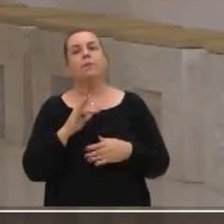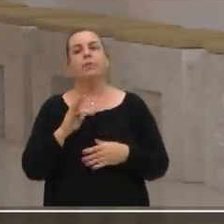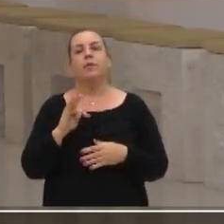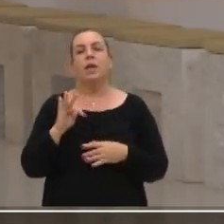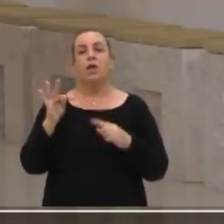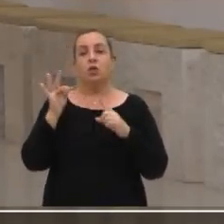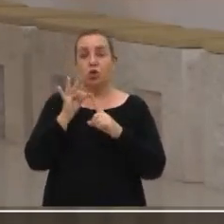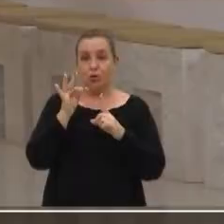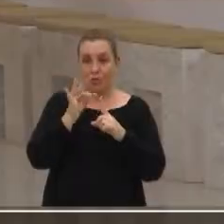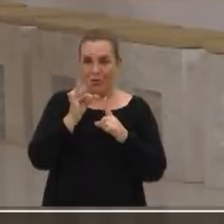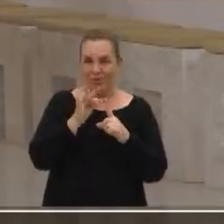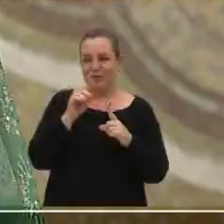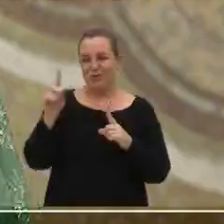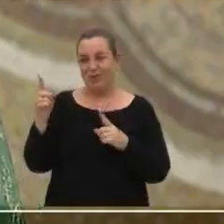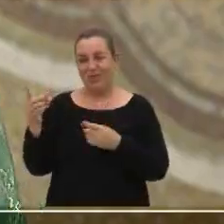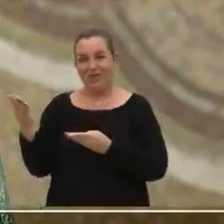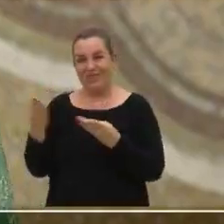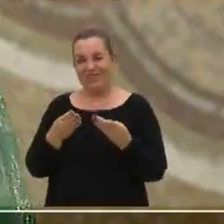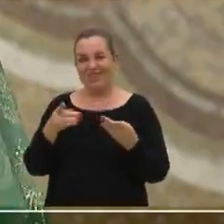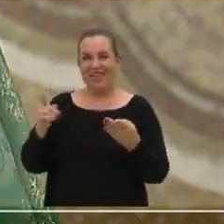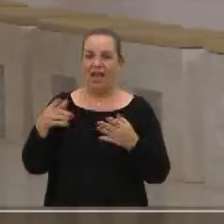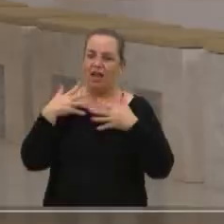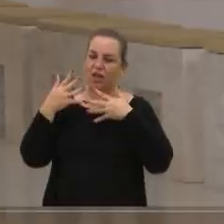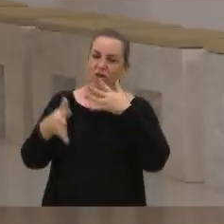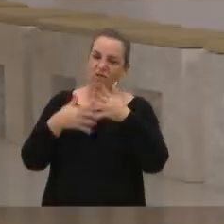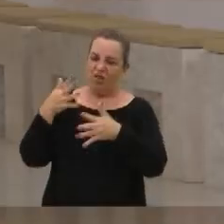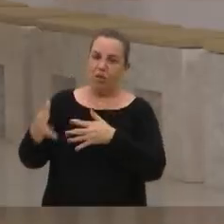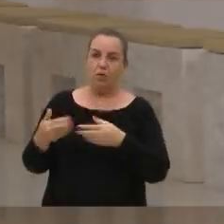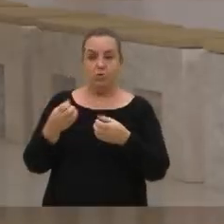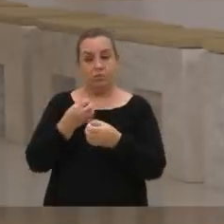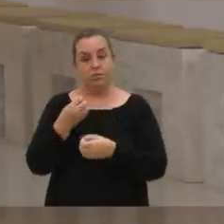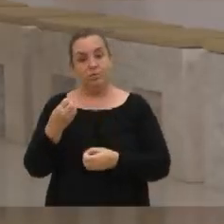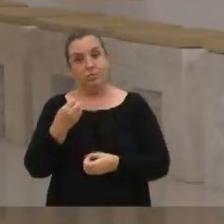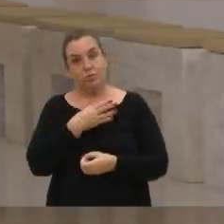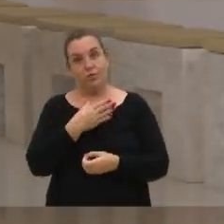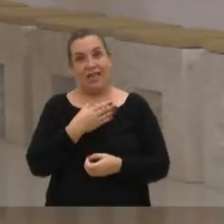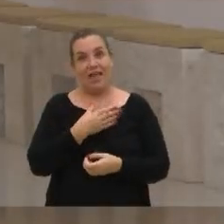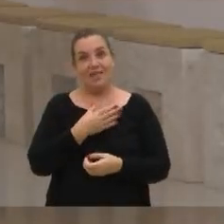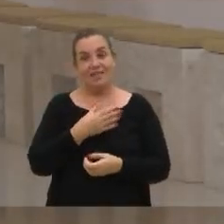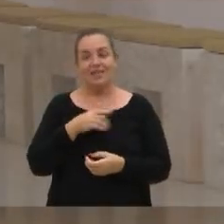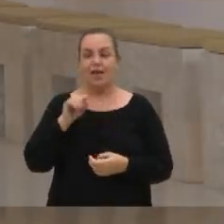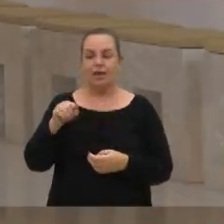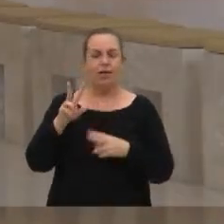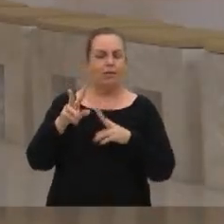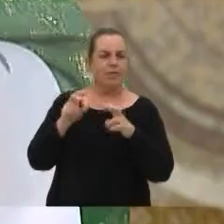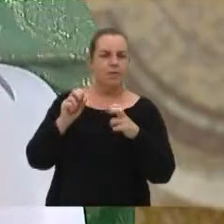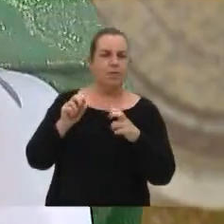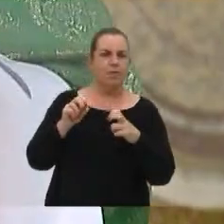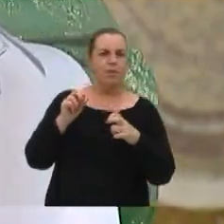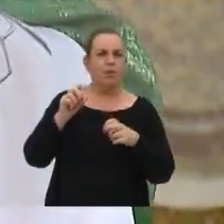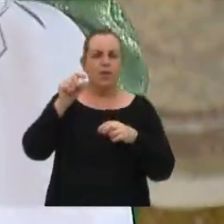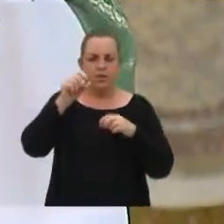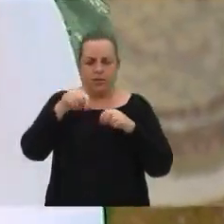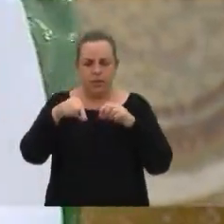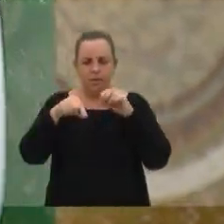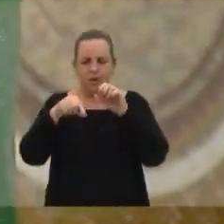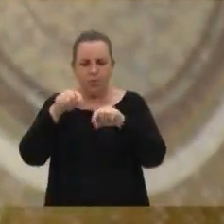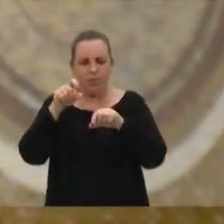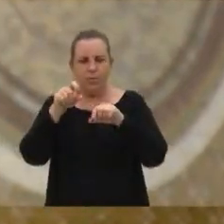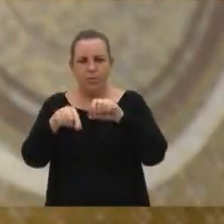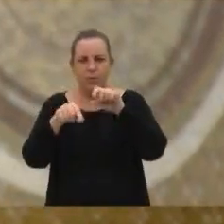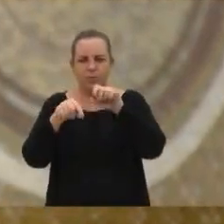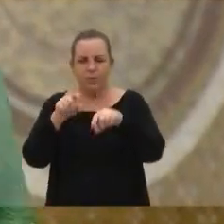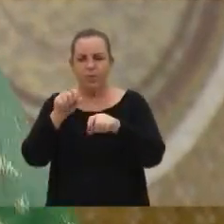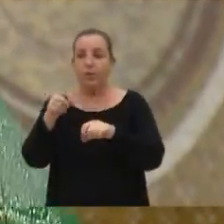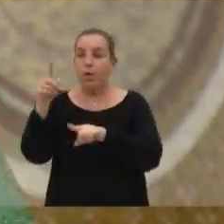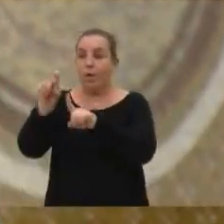foi visitá-lo e contou-lhes novidades, e ele percebeu que a semente, o mês